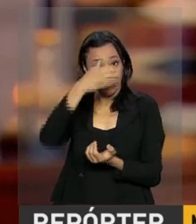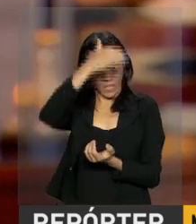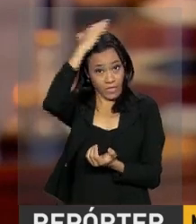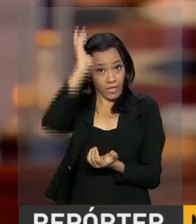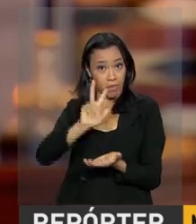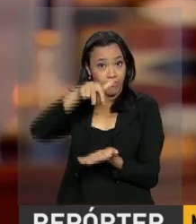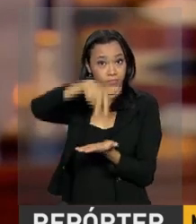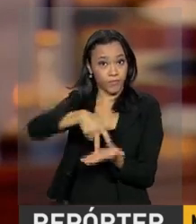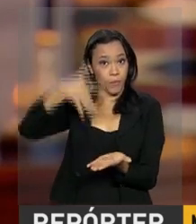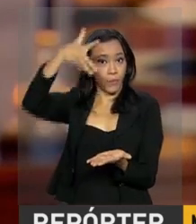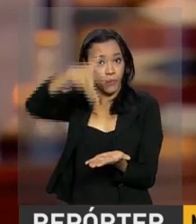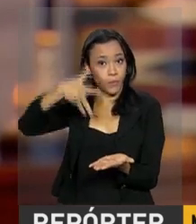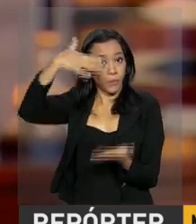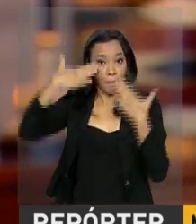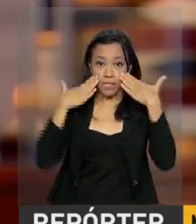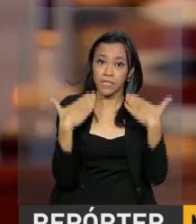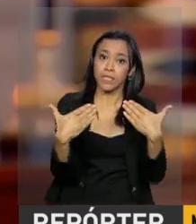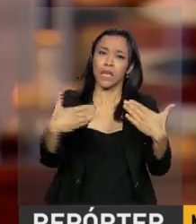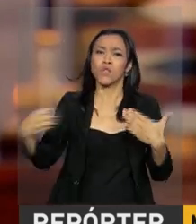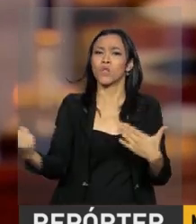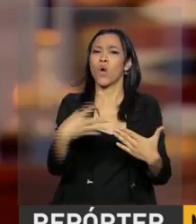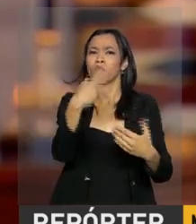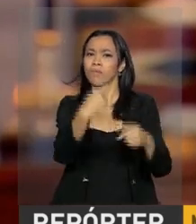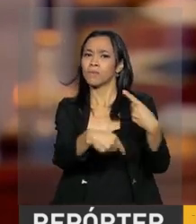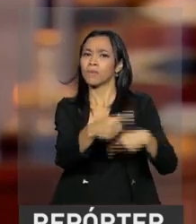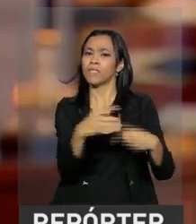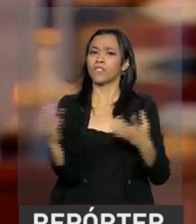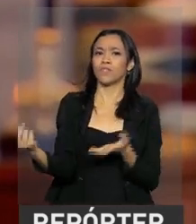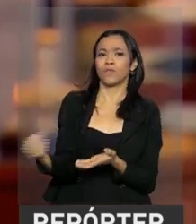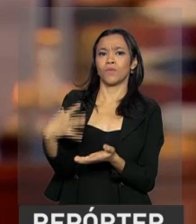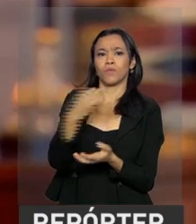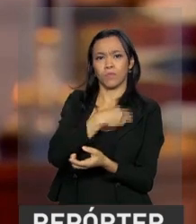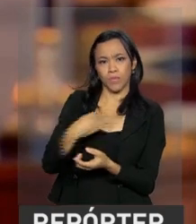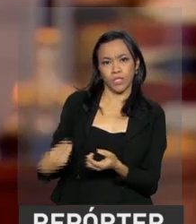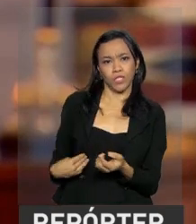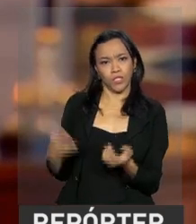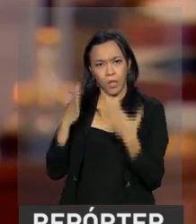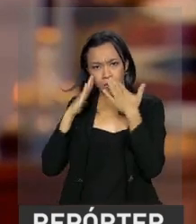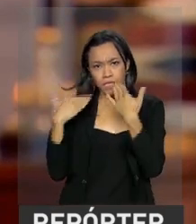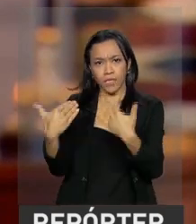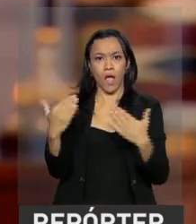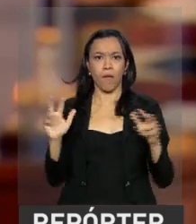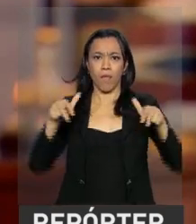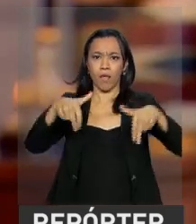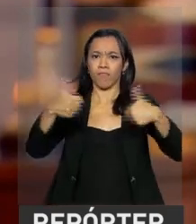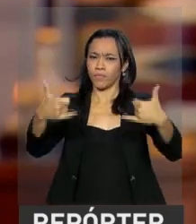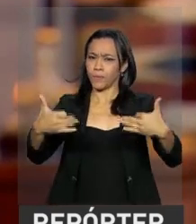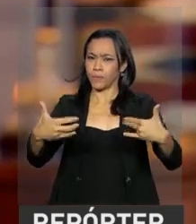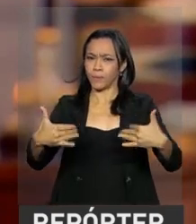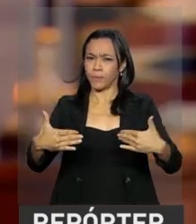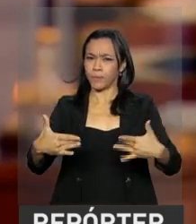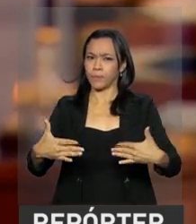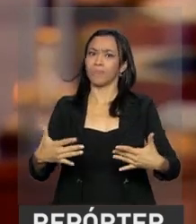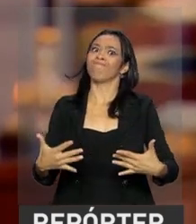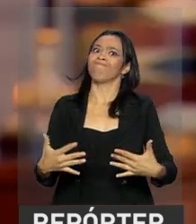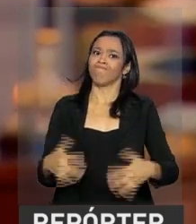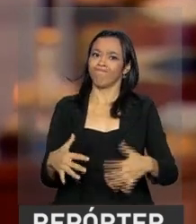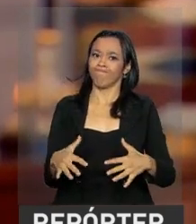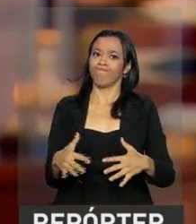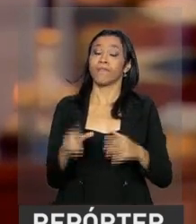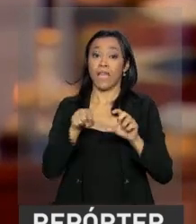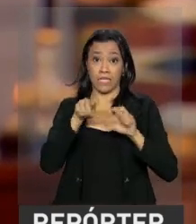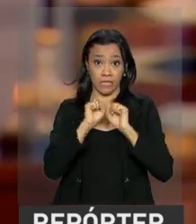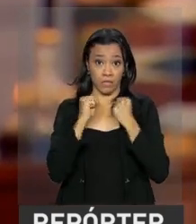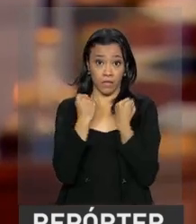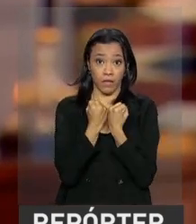como as novas políticas brasileiras e os novos os ministros também possam mostrar são muito grande um seminário